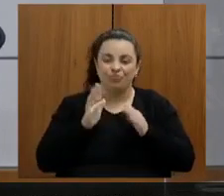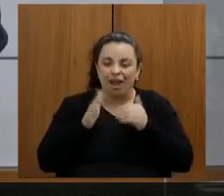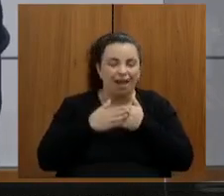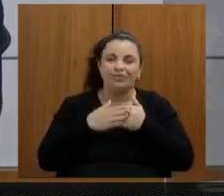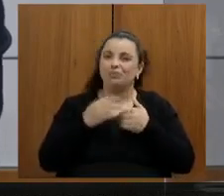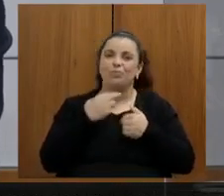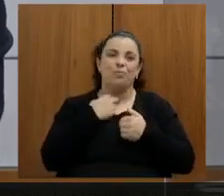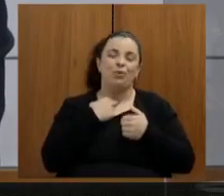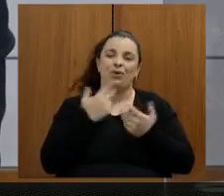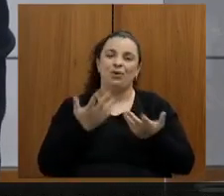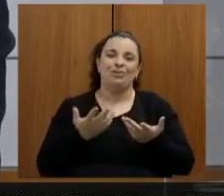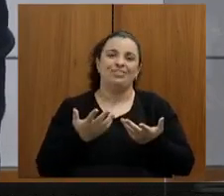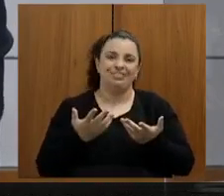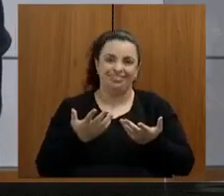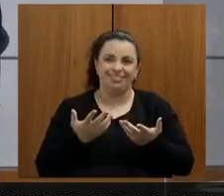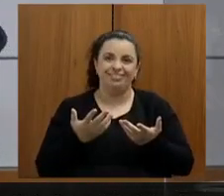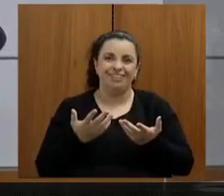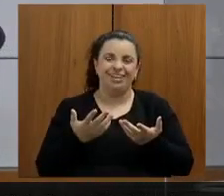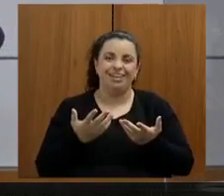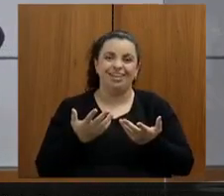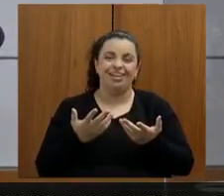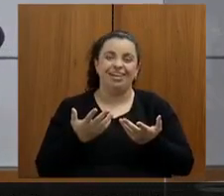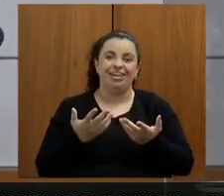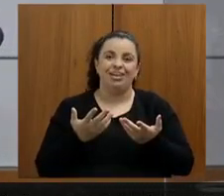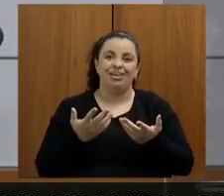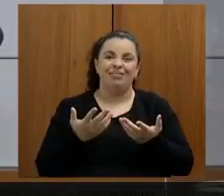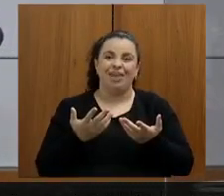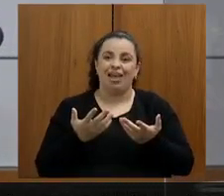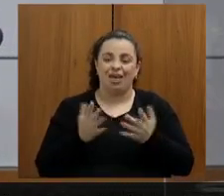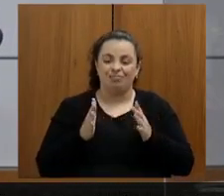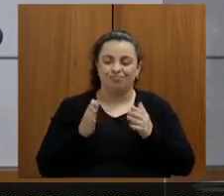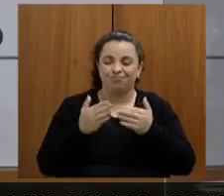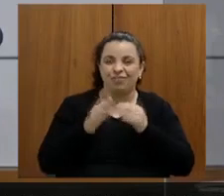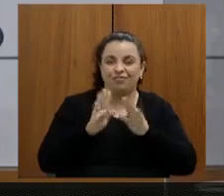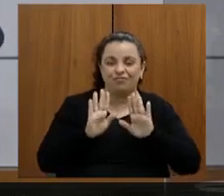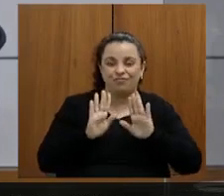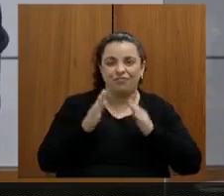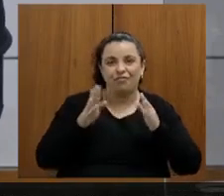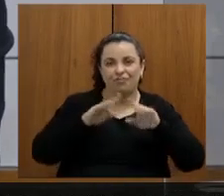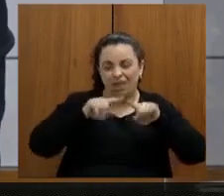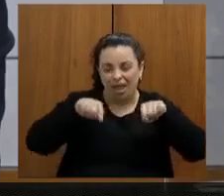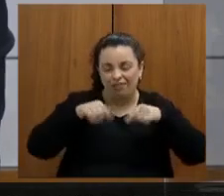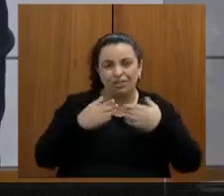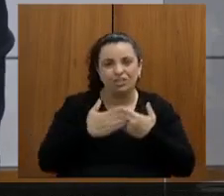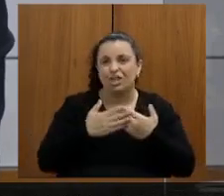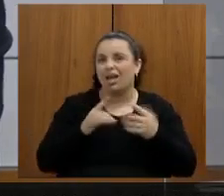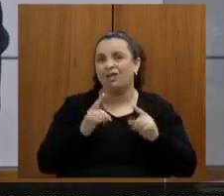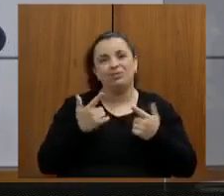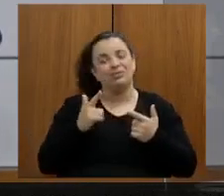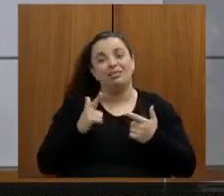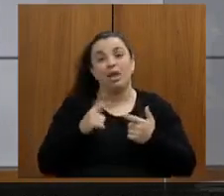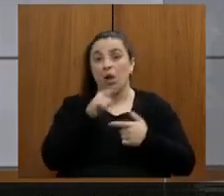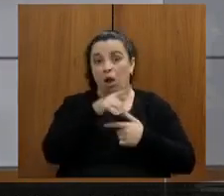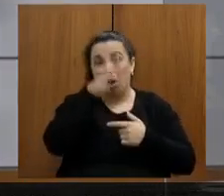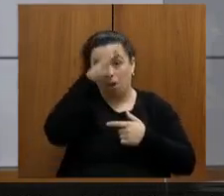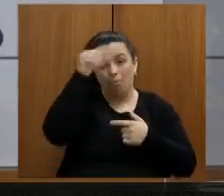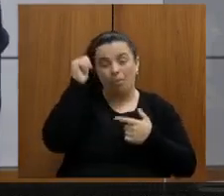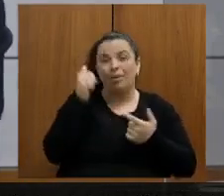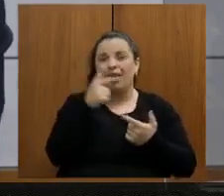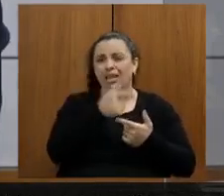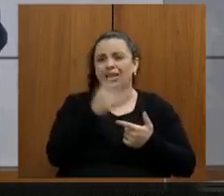essa mundo desencar cera não só os bombeiros que tem essa expertise tenha o equipamento